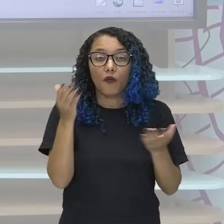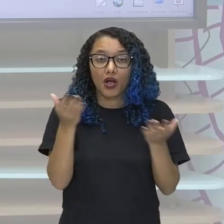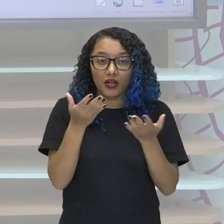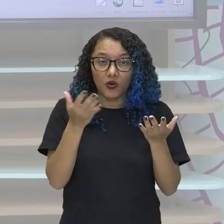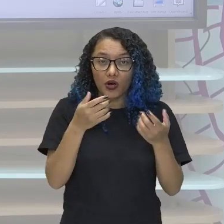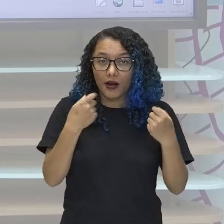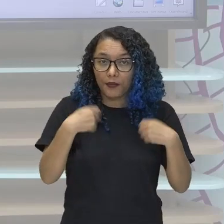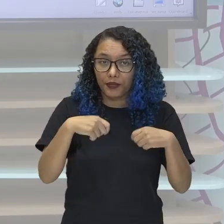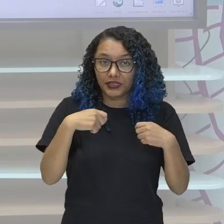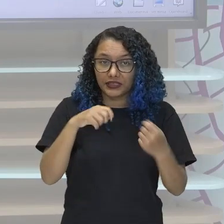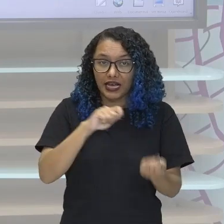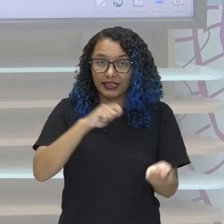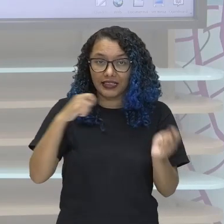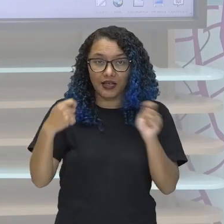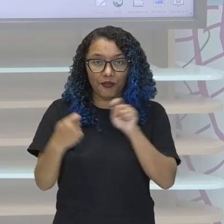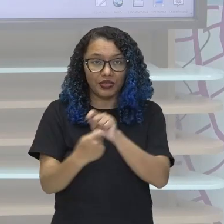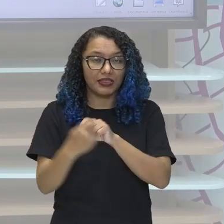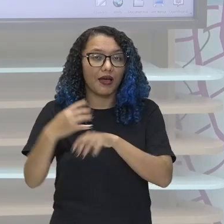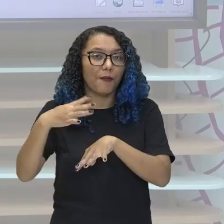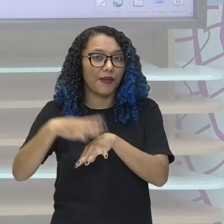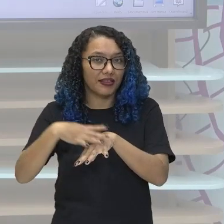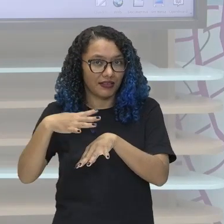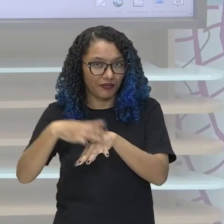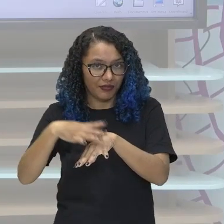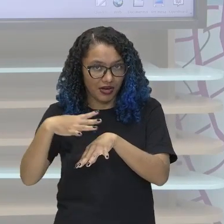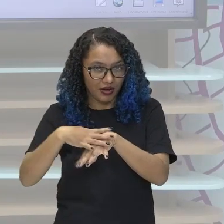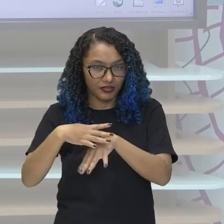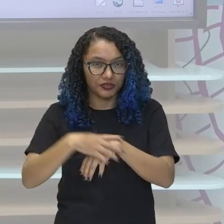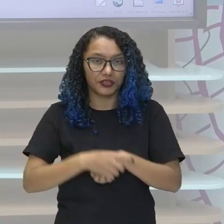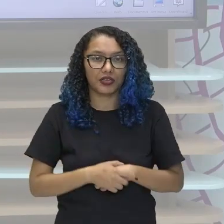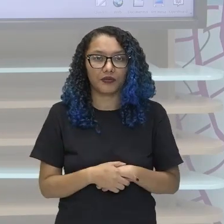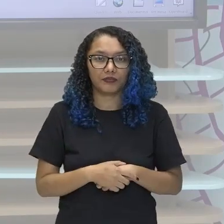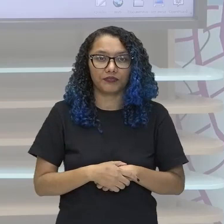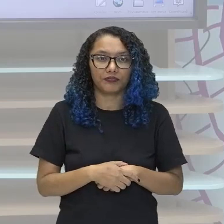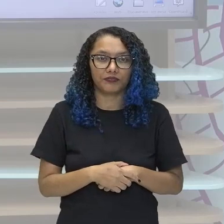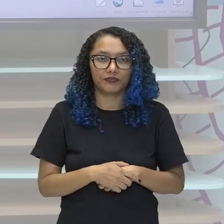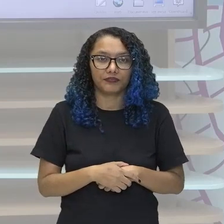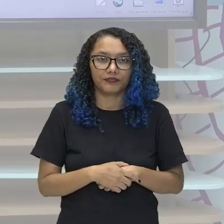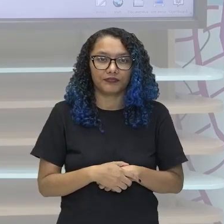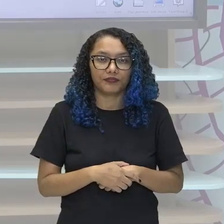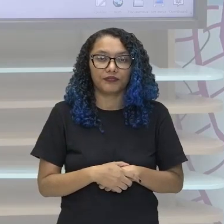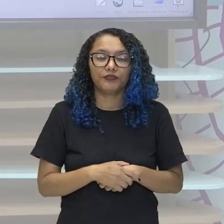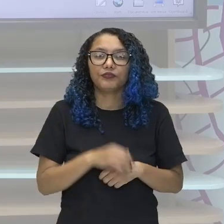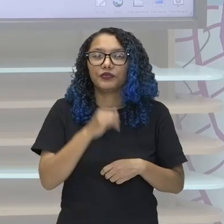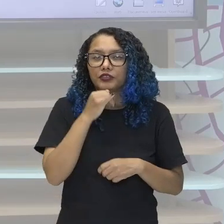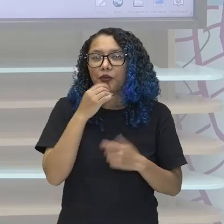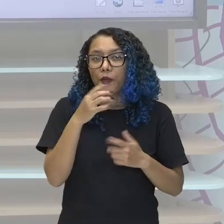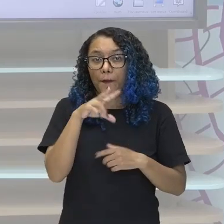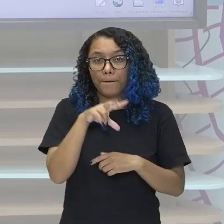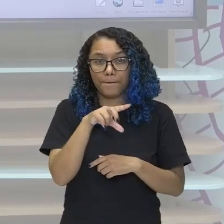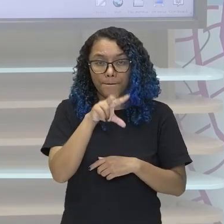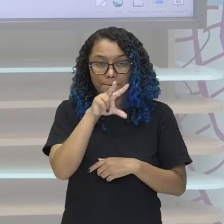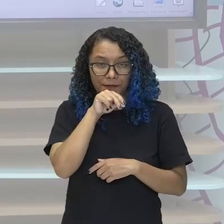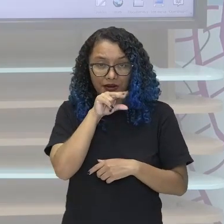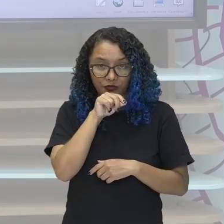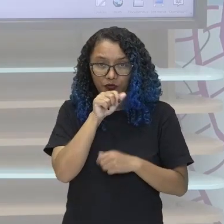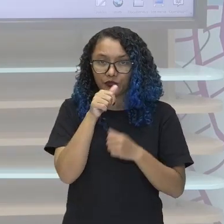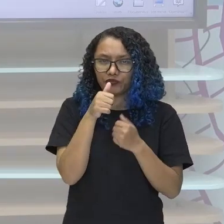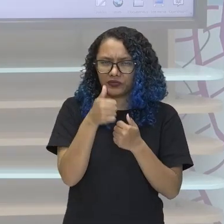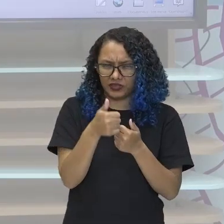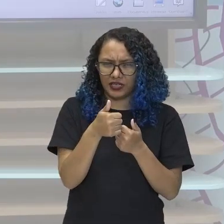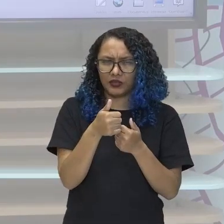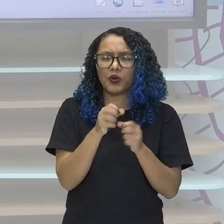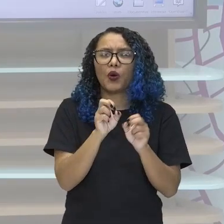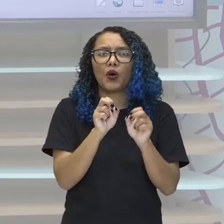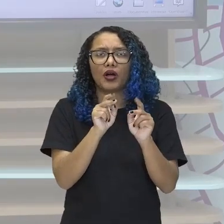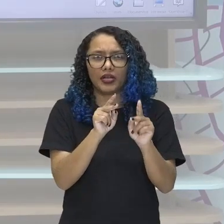para a linguagem matemática. Lembrando, patos, ok. Eu pego, chamei